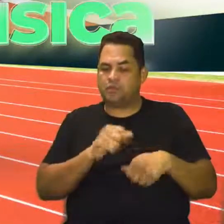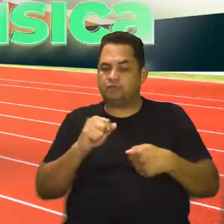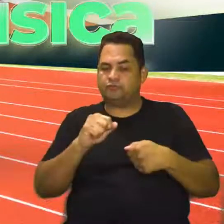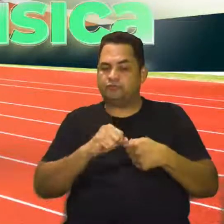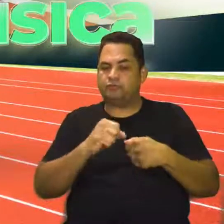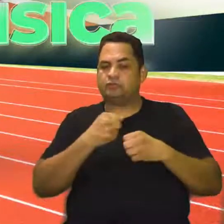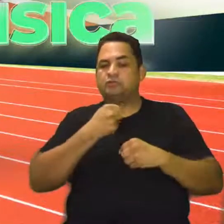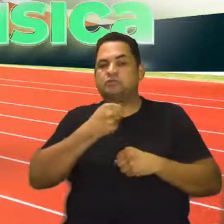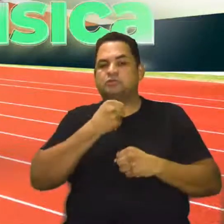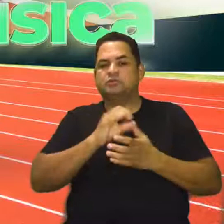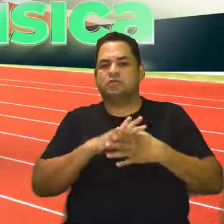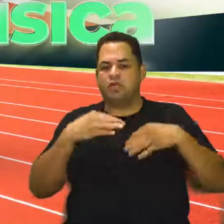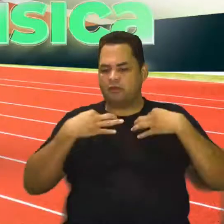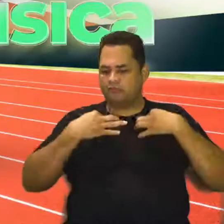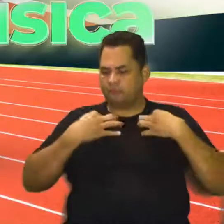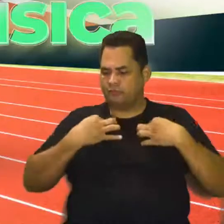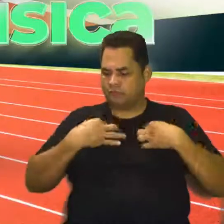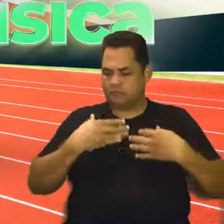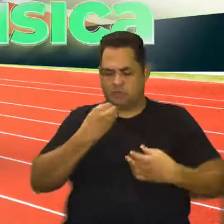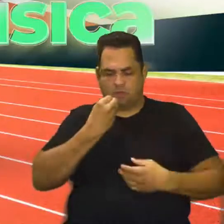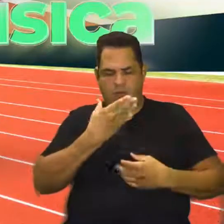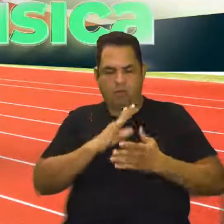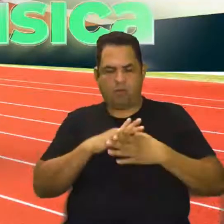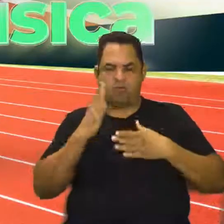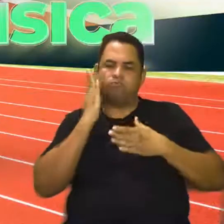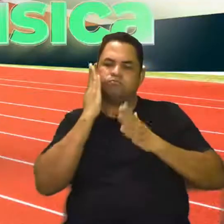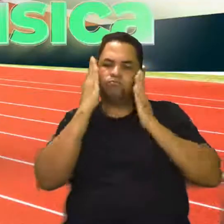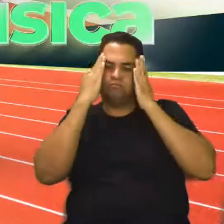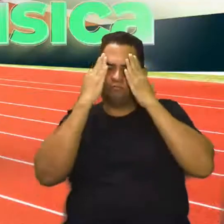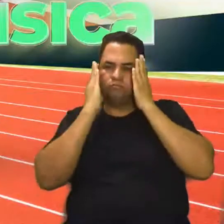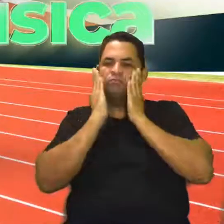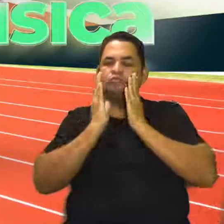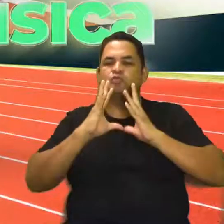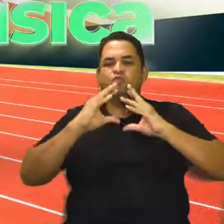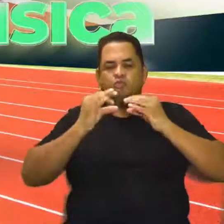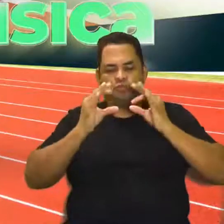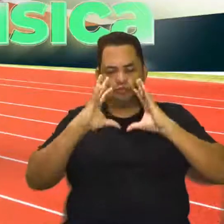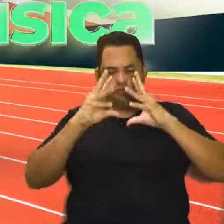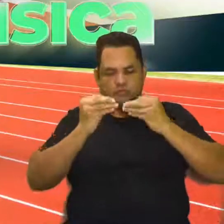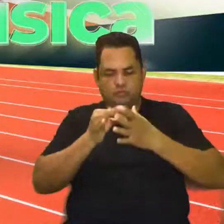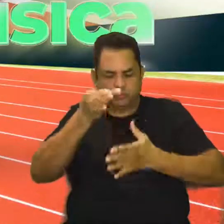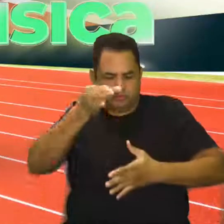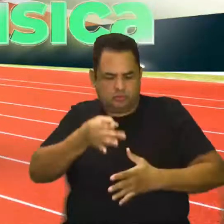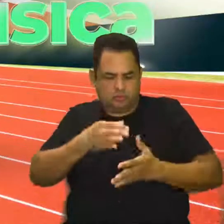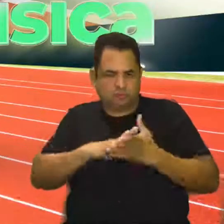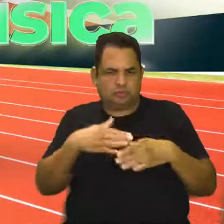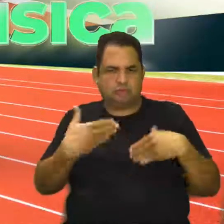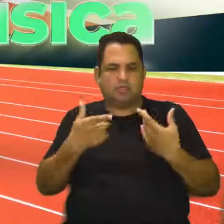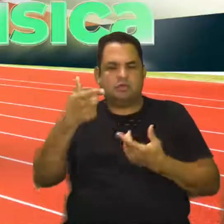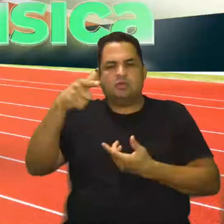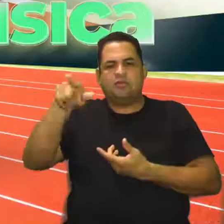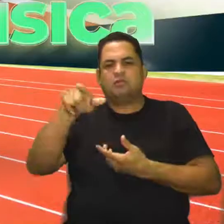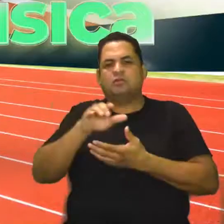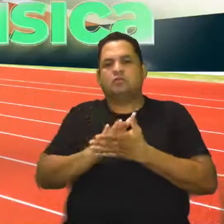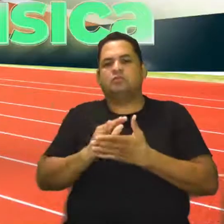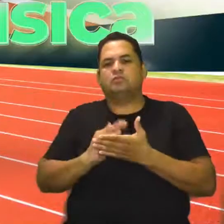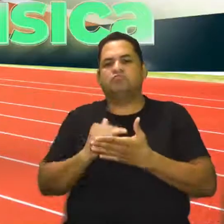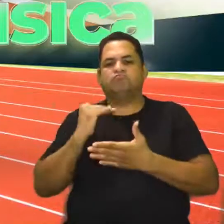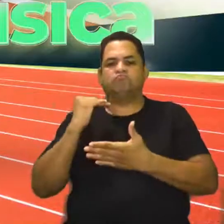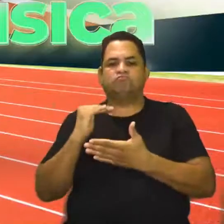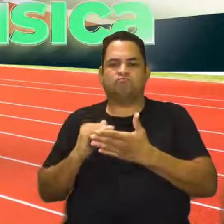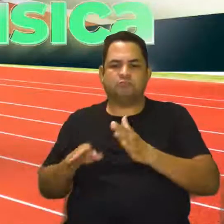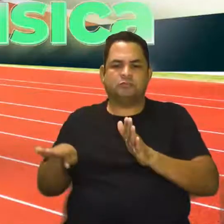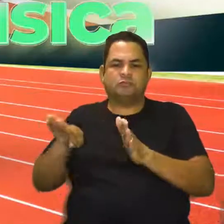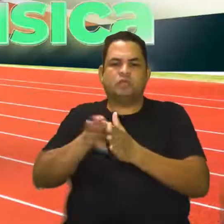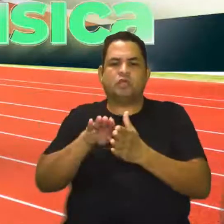bem vestido, a maquiagem, tudo bem tranquilo mesmo para que você consiga de fato alcançar sucesso